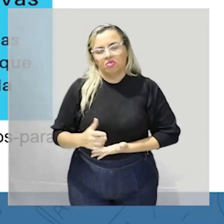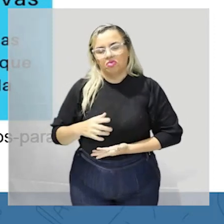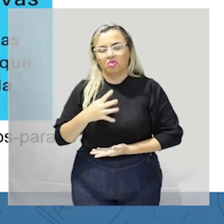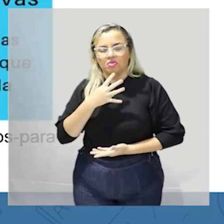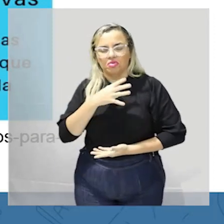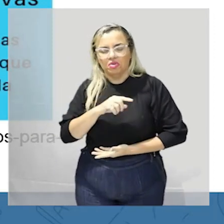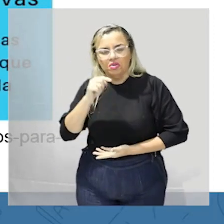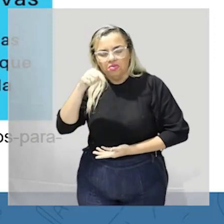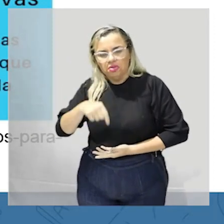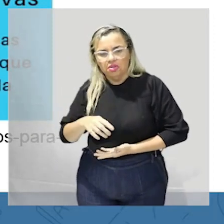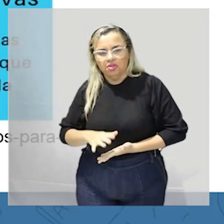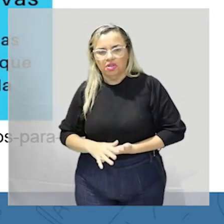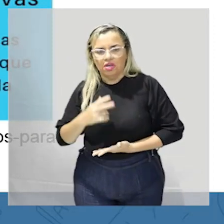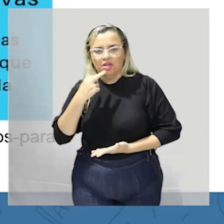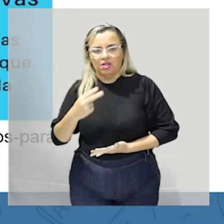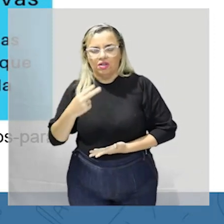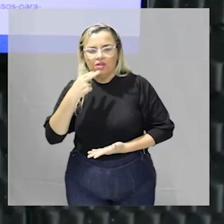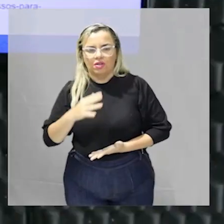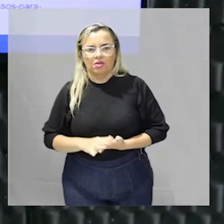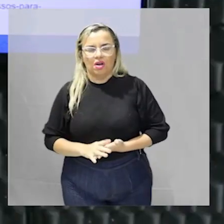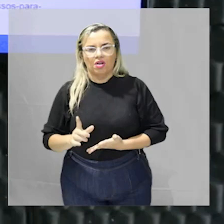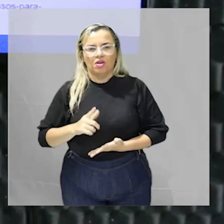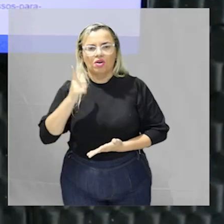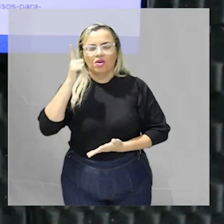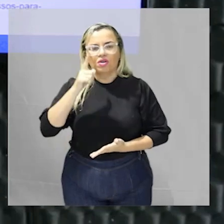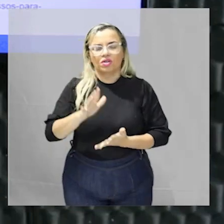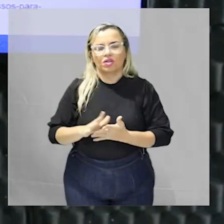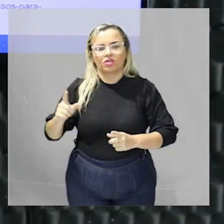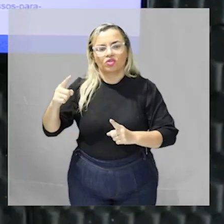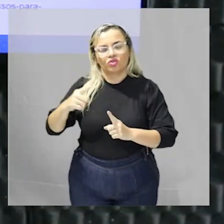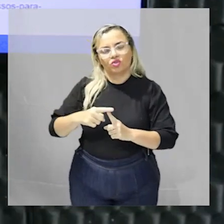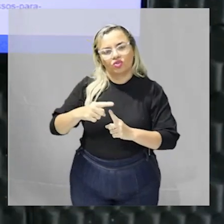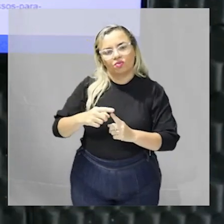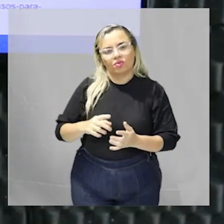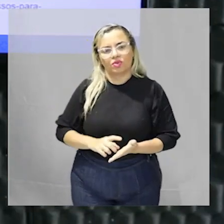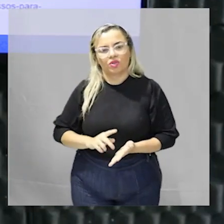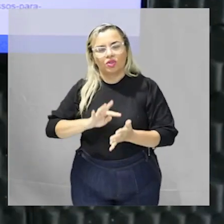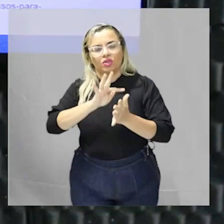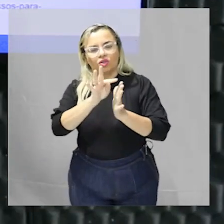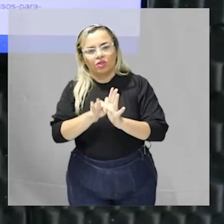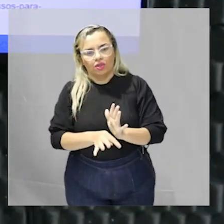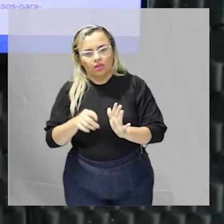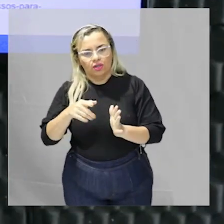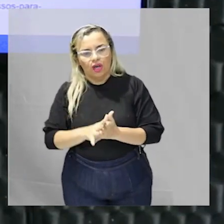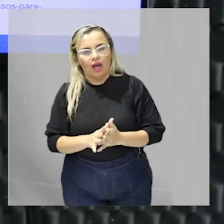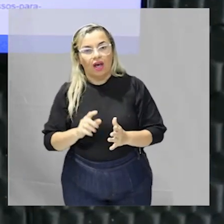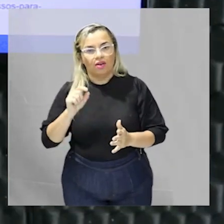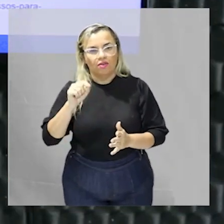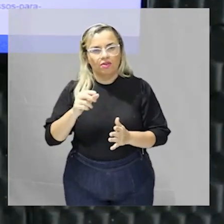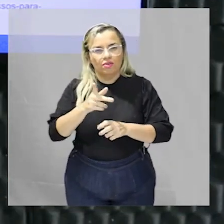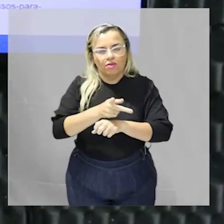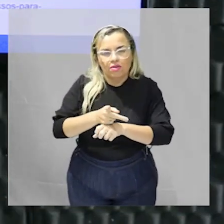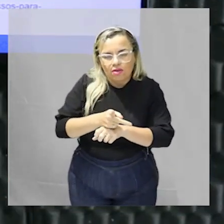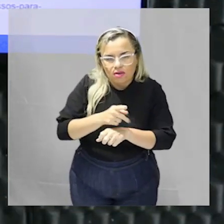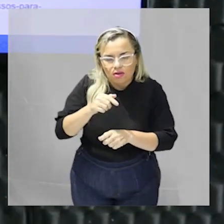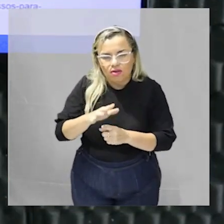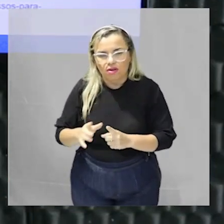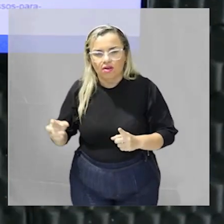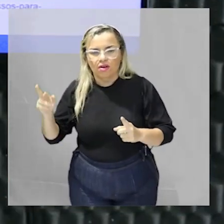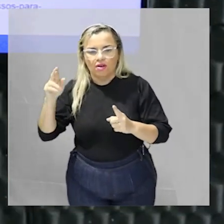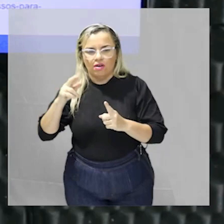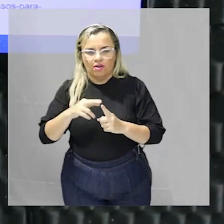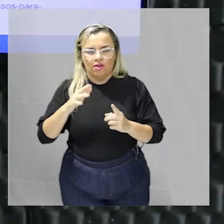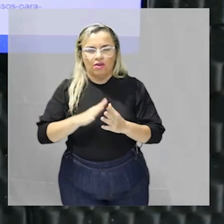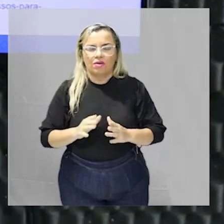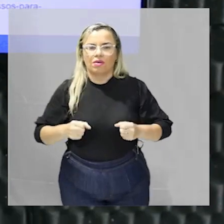facilidade, você pode não conseguir identificar ali qual é o tipo de texto. Aí você vai lá na referência, que a referência às vezes ela te puxa também,